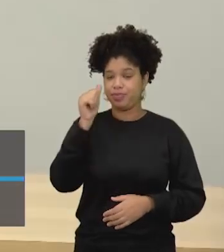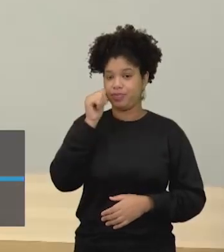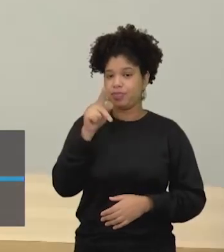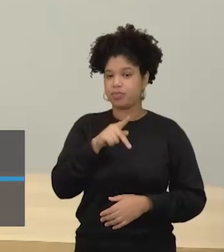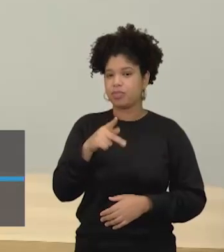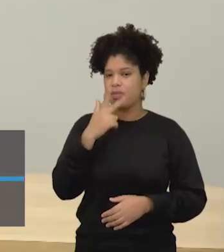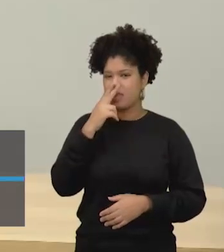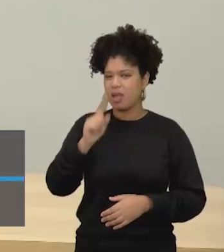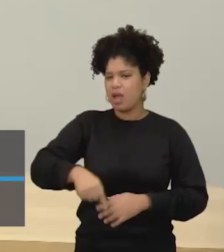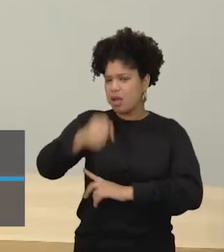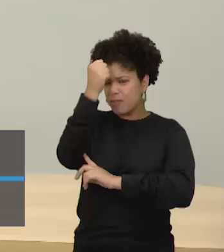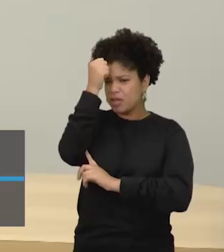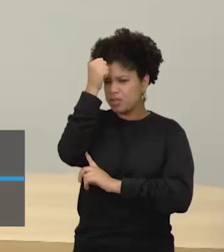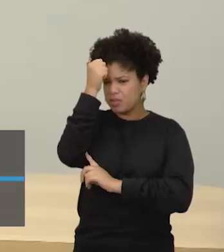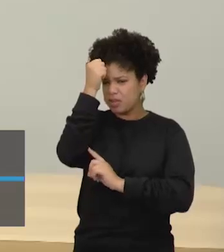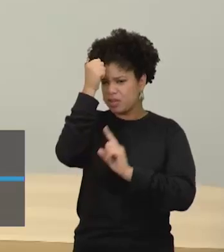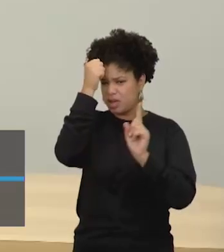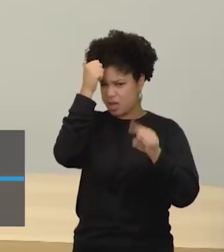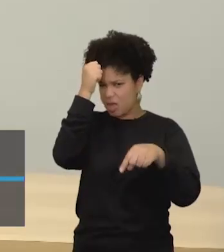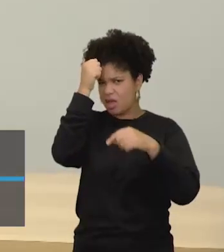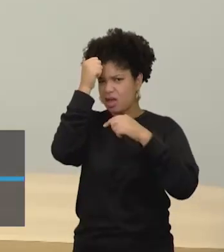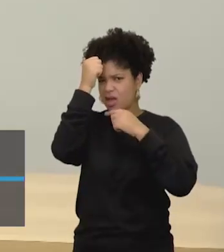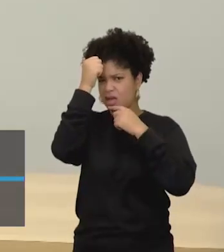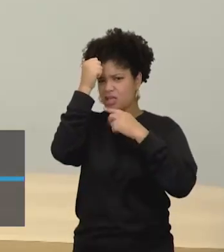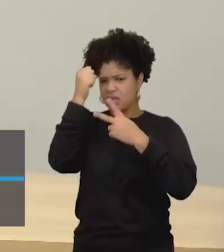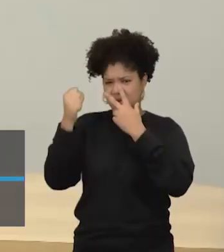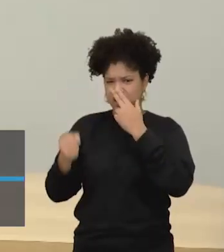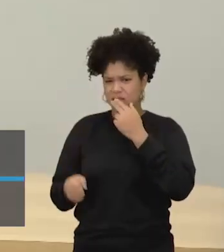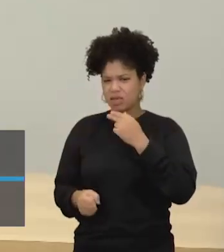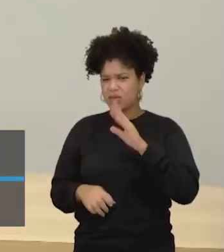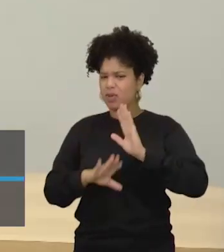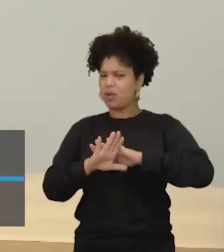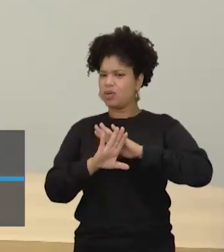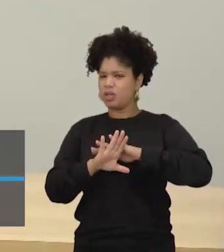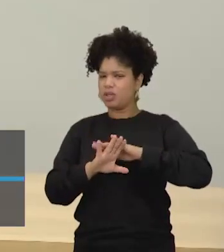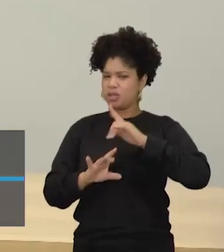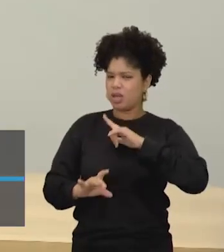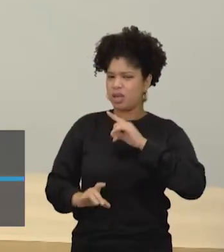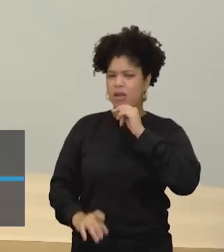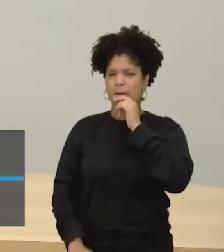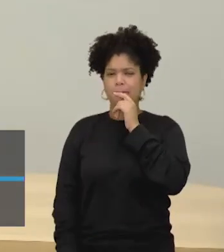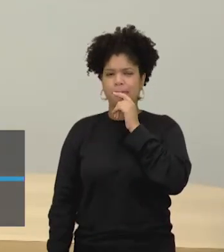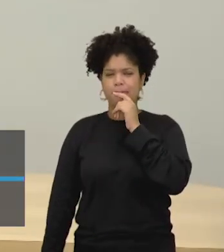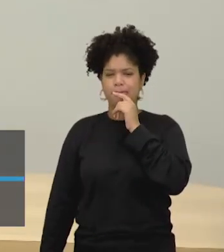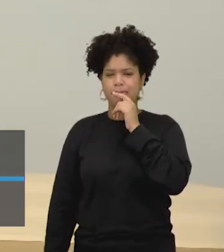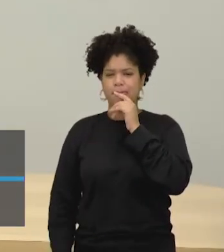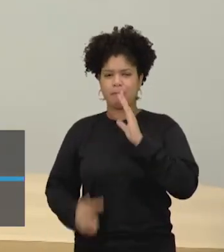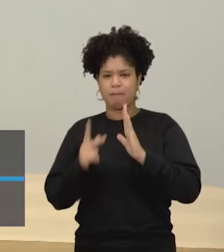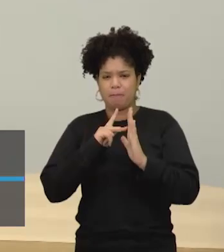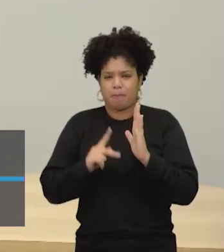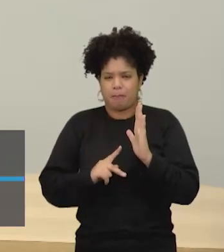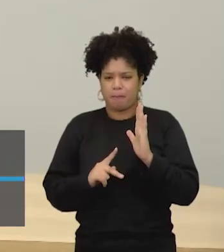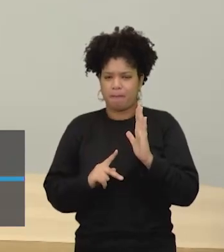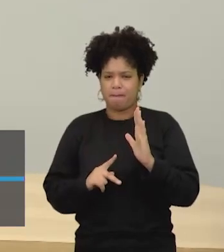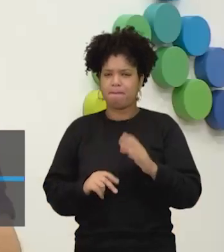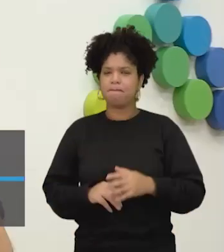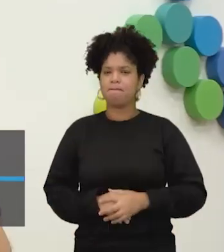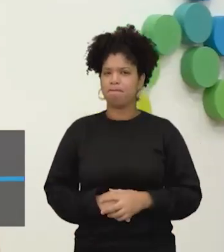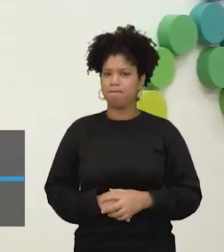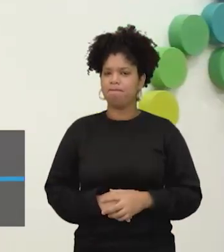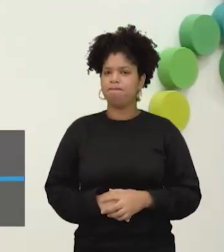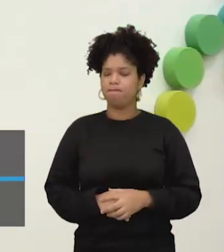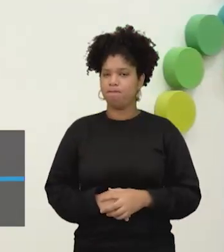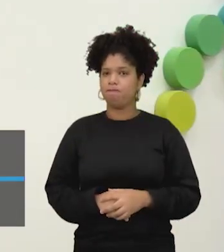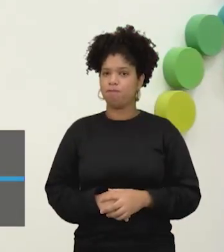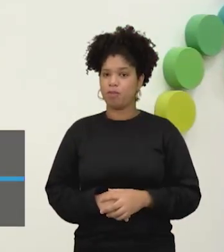aqui arrependimento? Aí eu fiquei pensando, você acha que há um arrependimento mesmo nesse poema? Eu acho que nesse